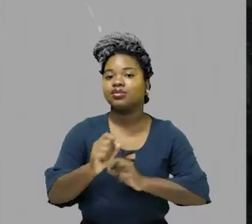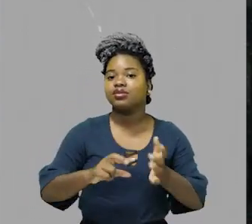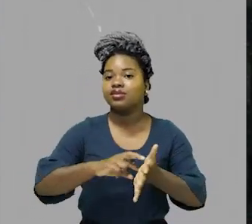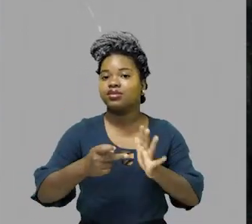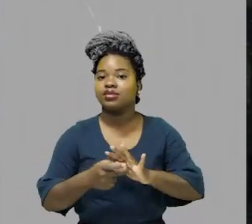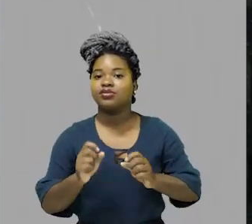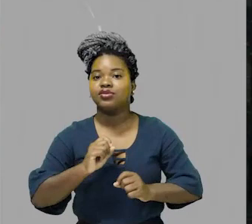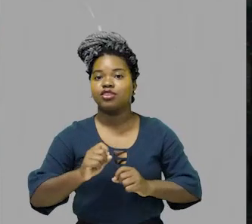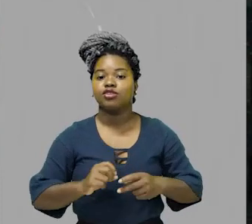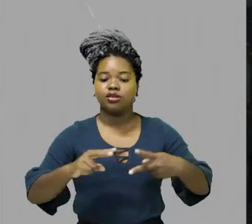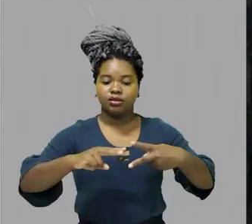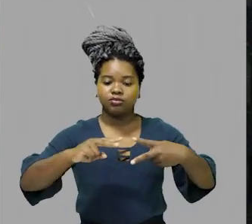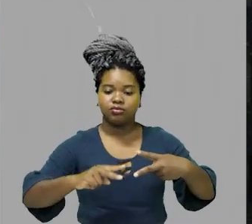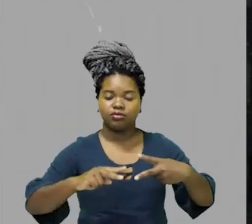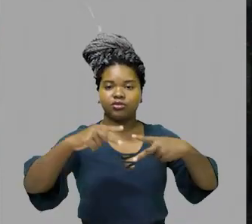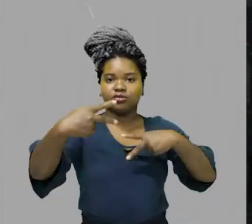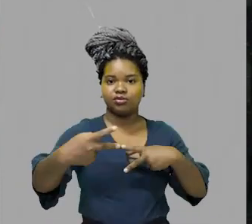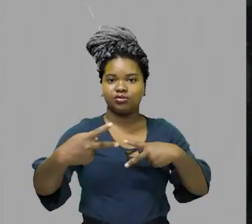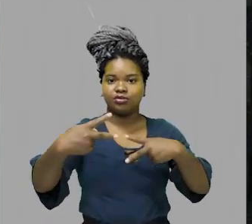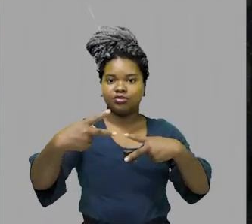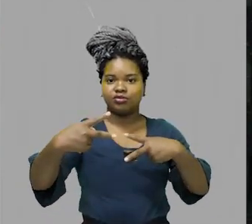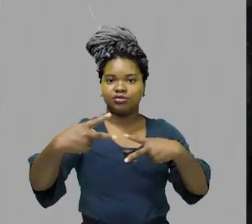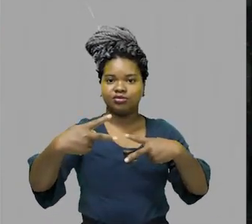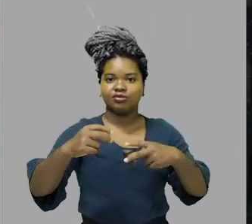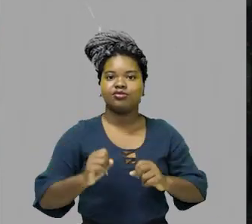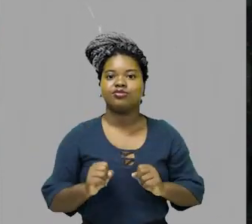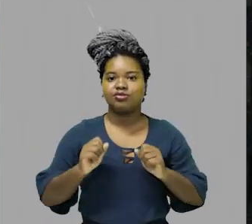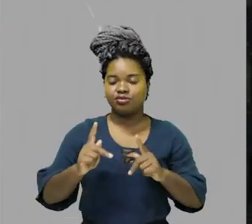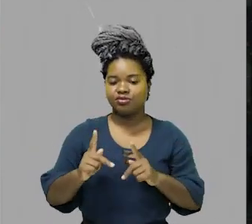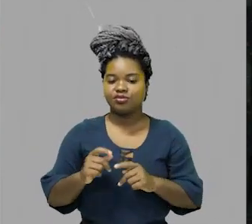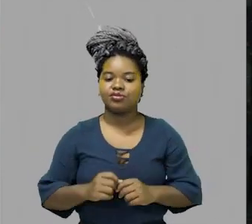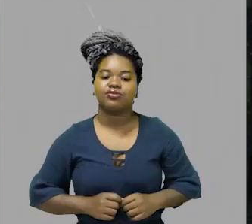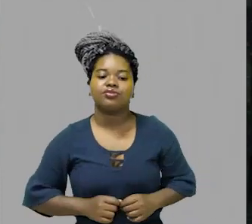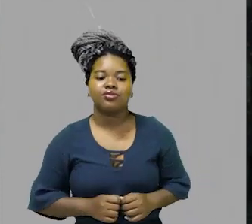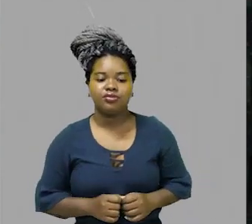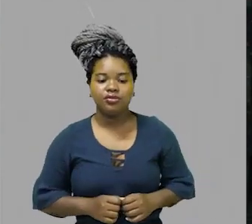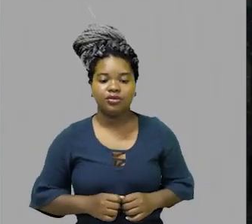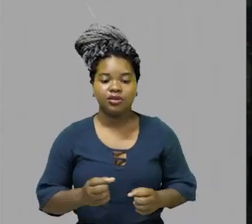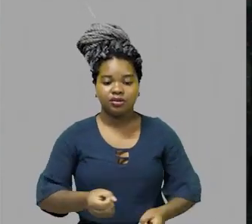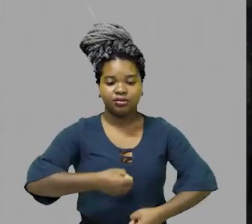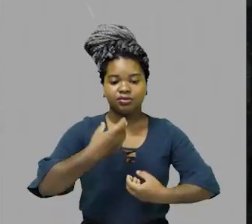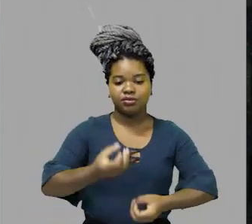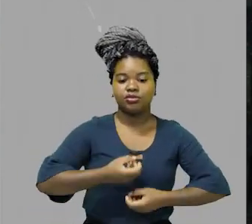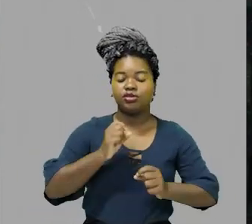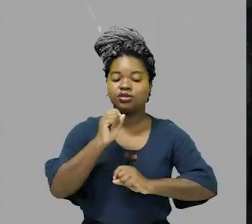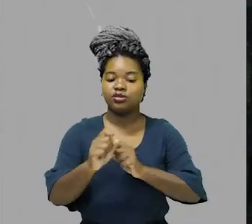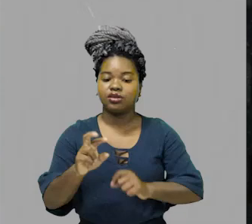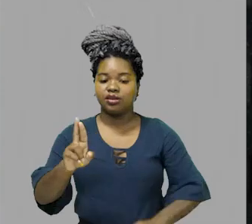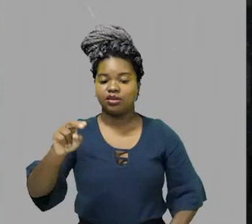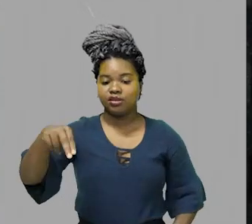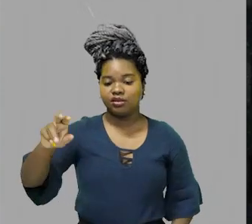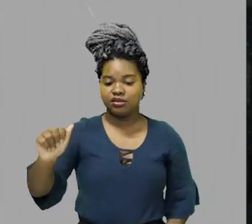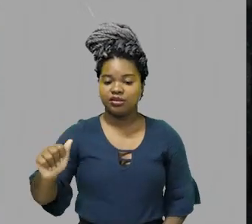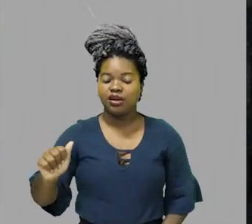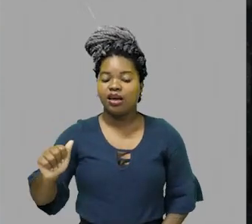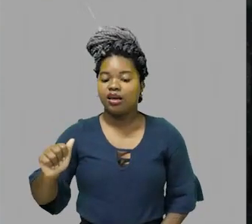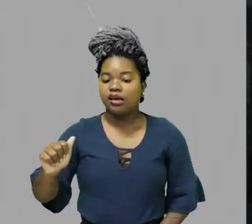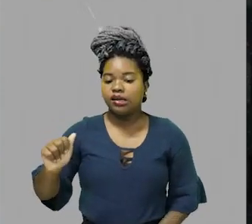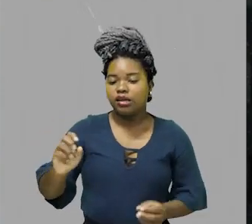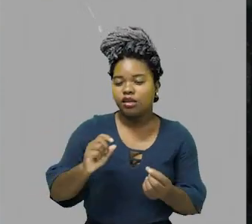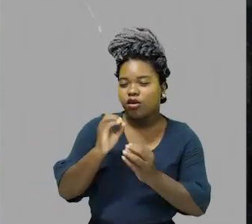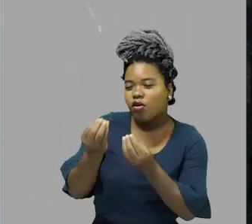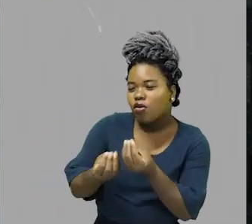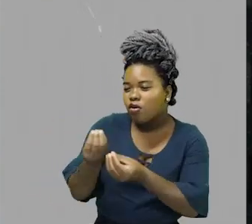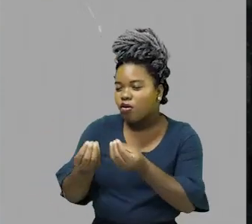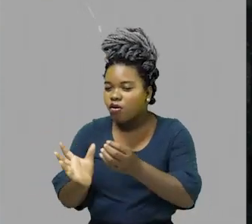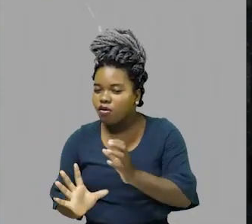Esse DNA ele vai ser usado como molde para a produção de RNA, que é uma molécula que ela funciona